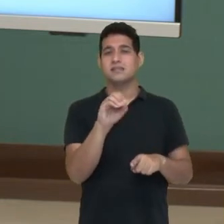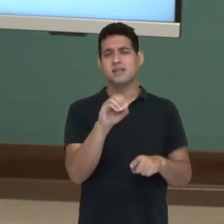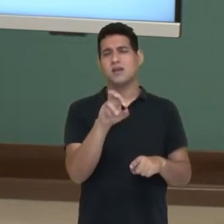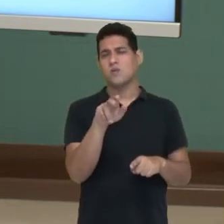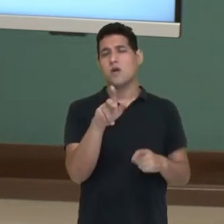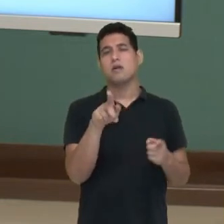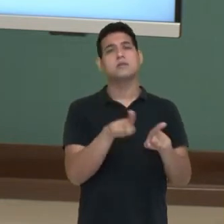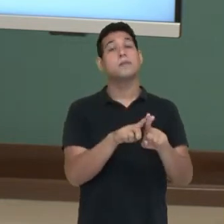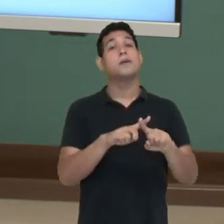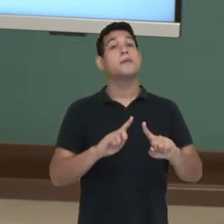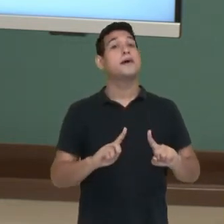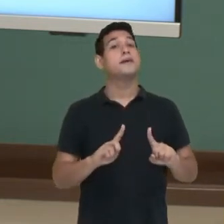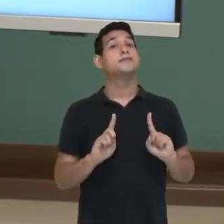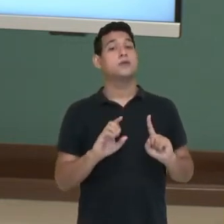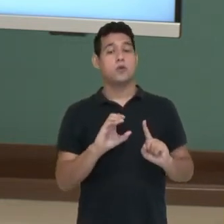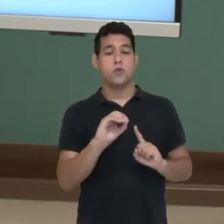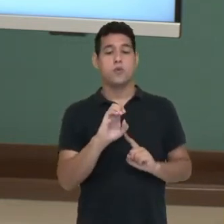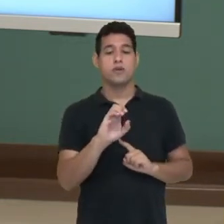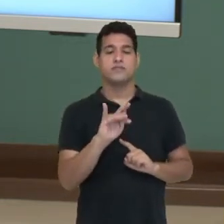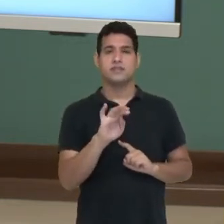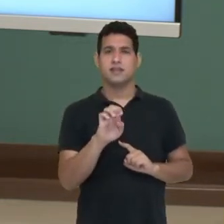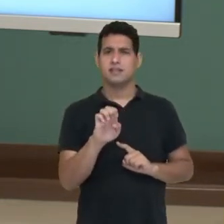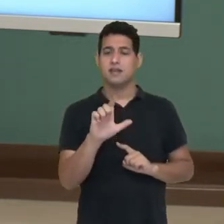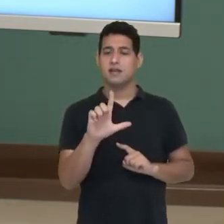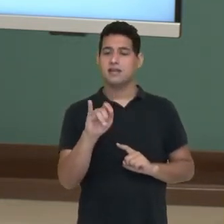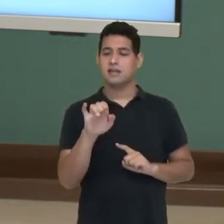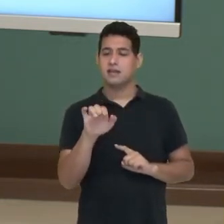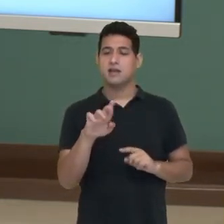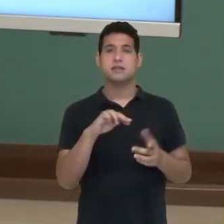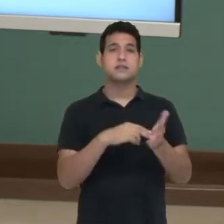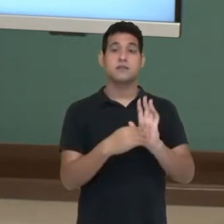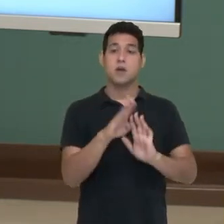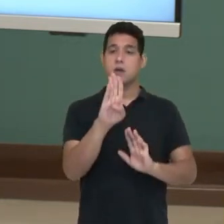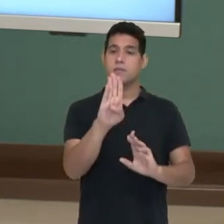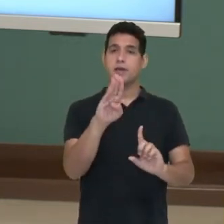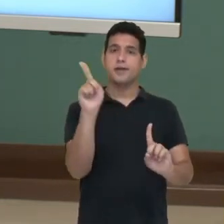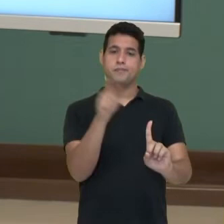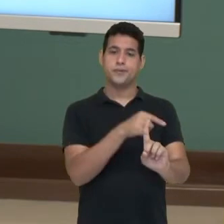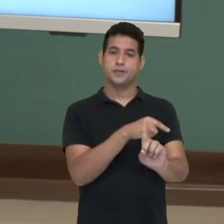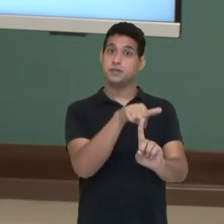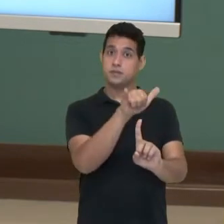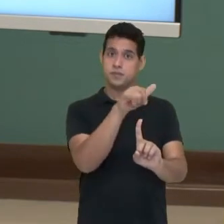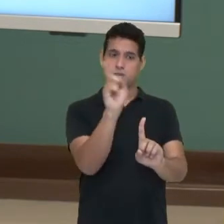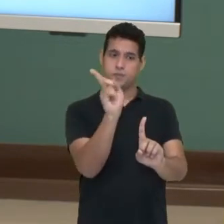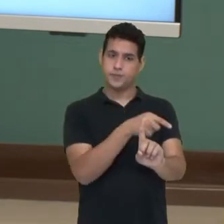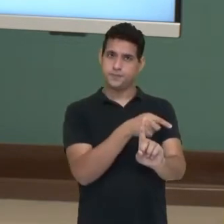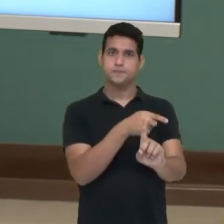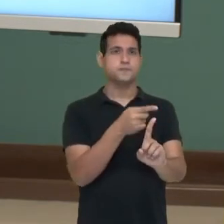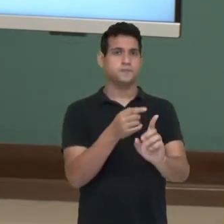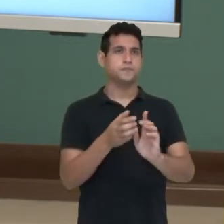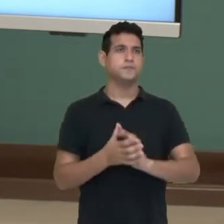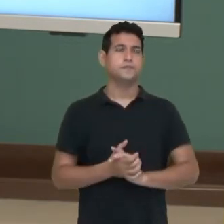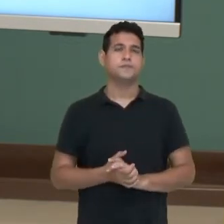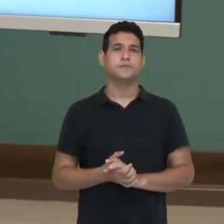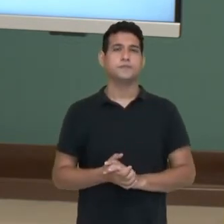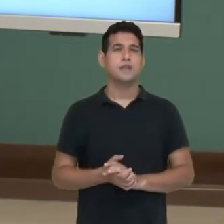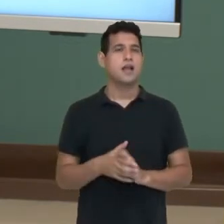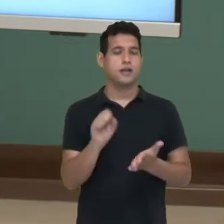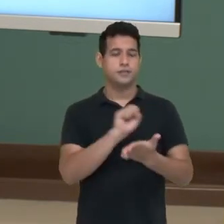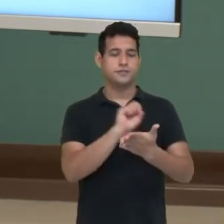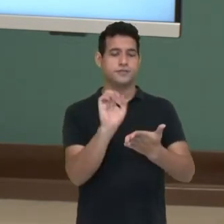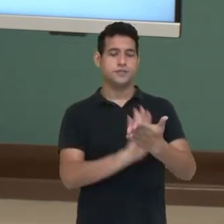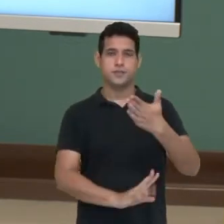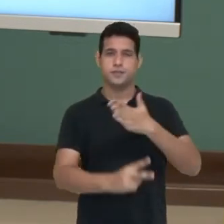zero. E o coeficiente linear, que é o B, é onde corta no eixo Y. Tá bom? Vamos ver a